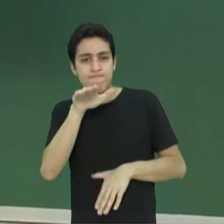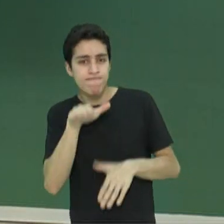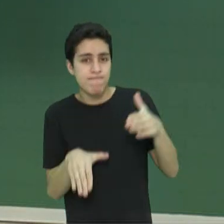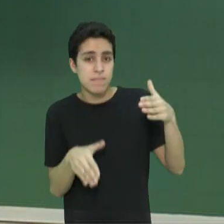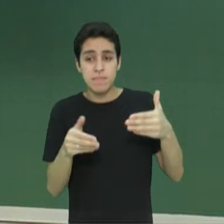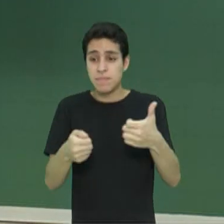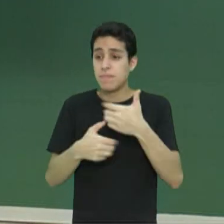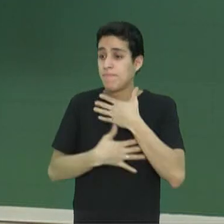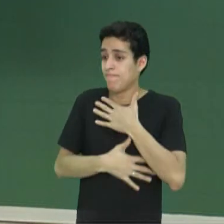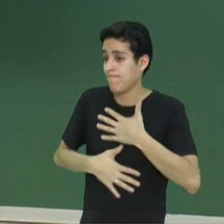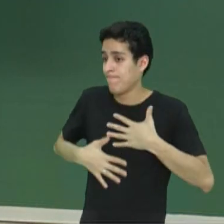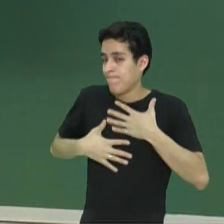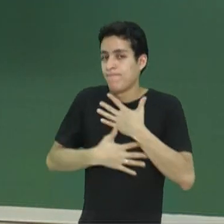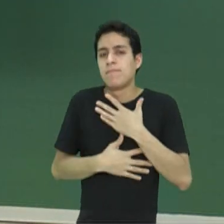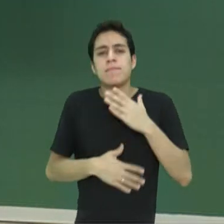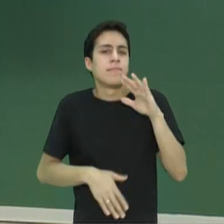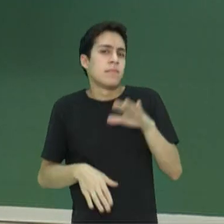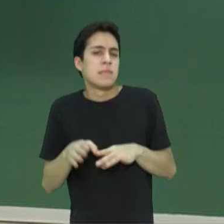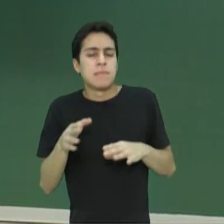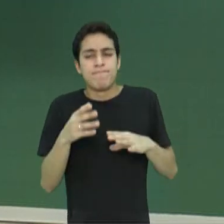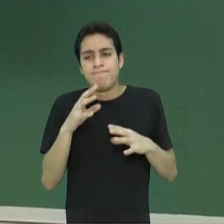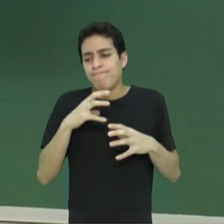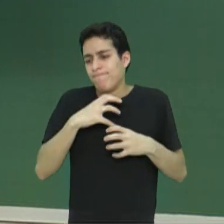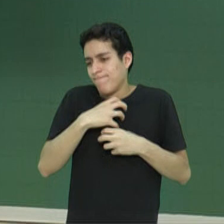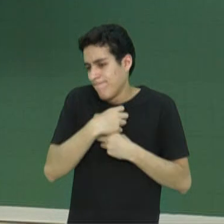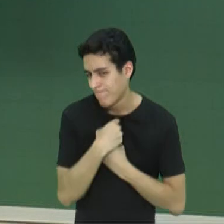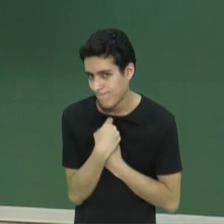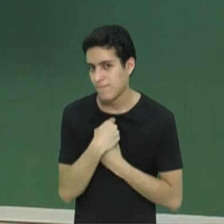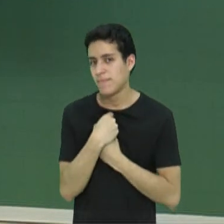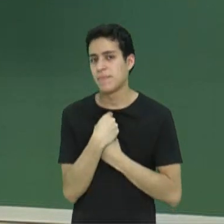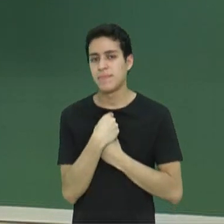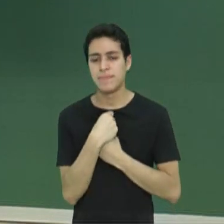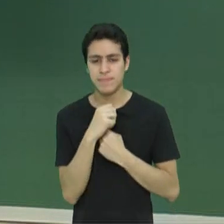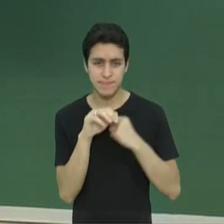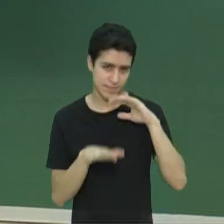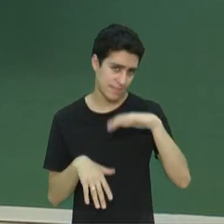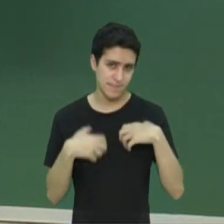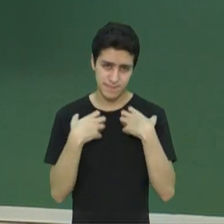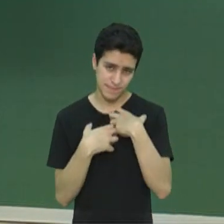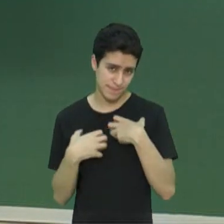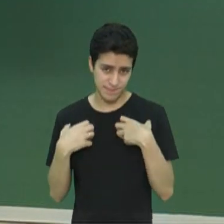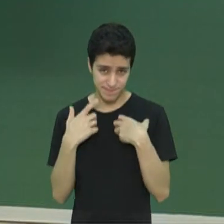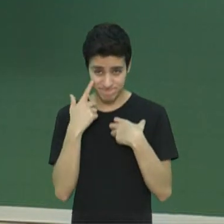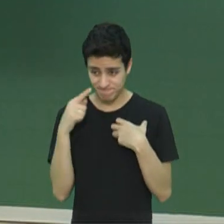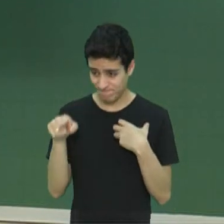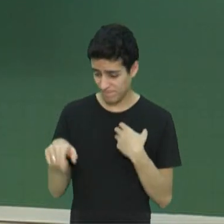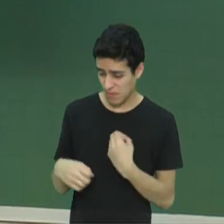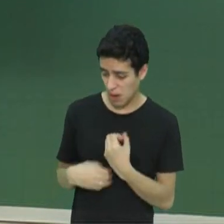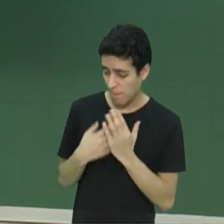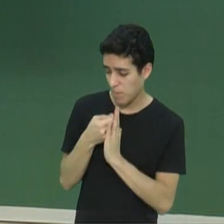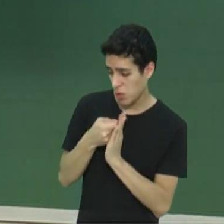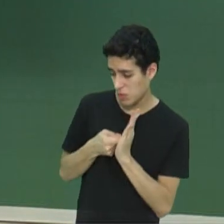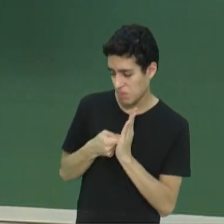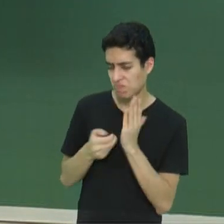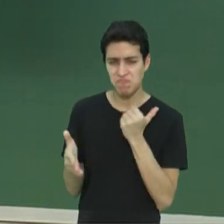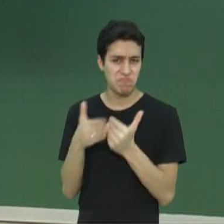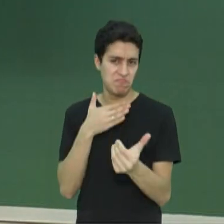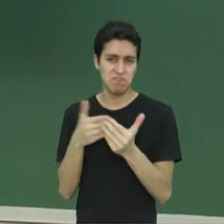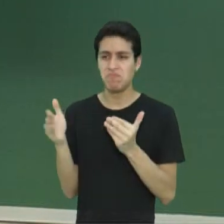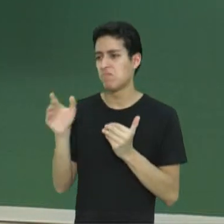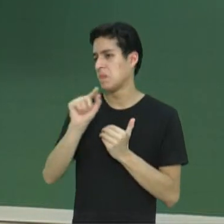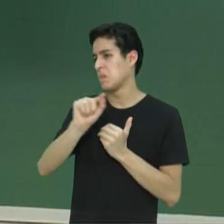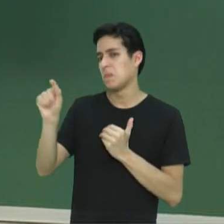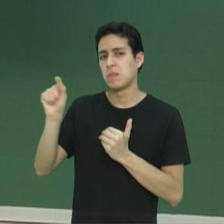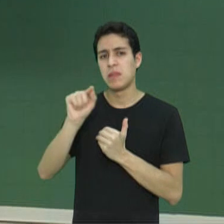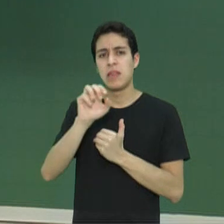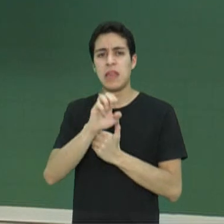nos dá prazer, às vezes nos dá desprazer, às vezes nos angustia. A poesia, seja ela qual for, seja